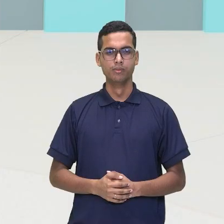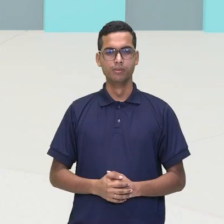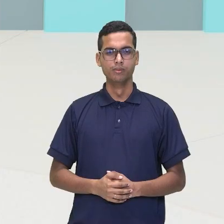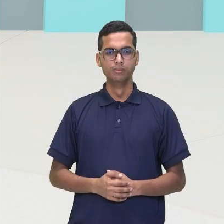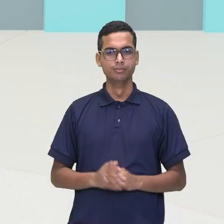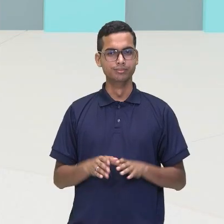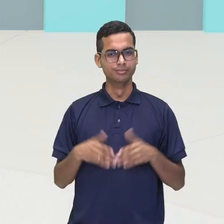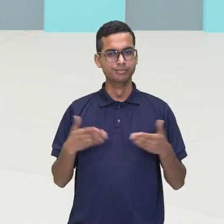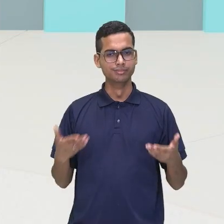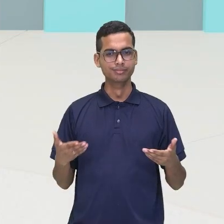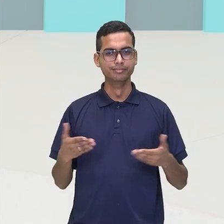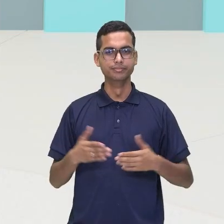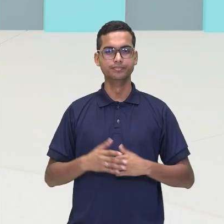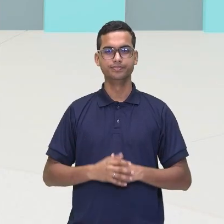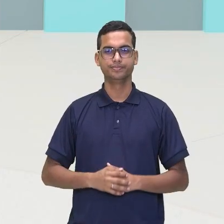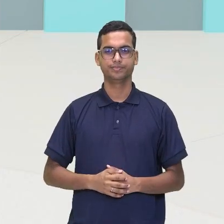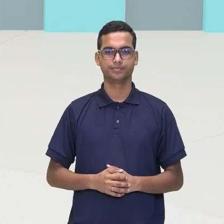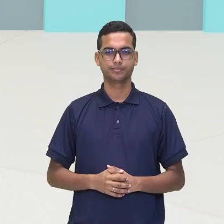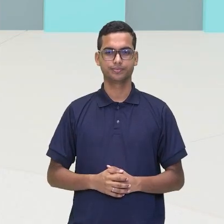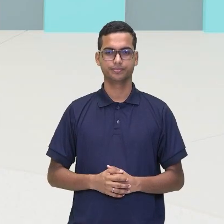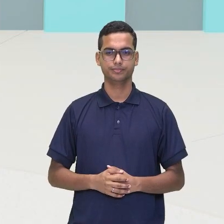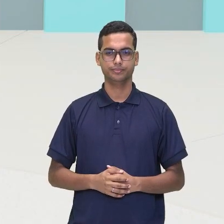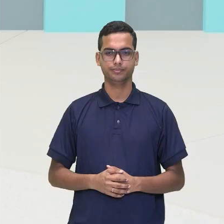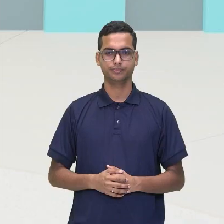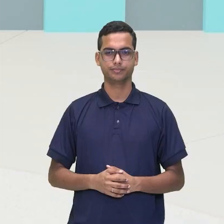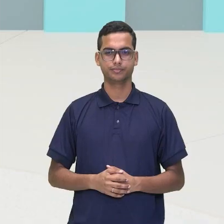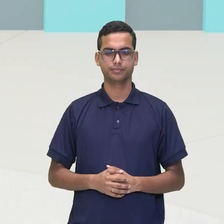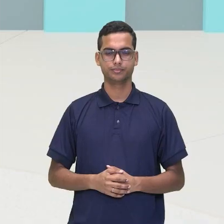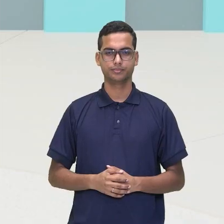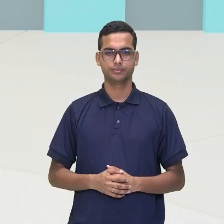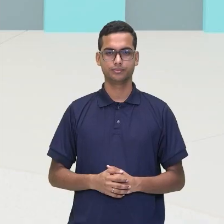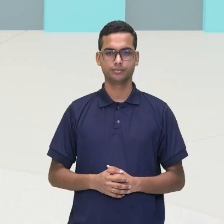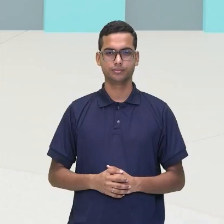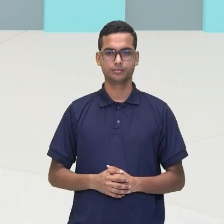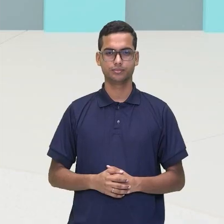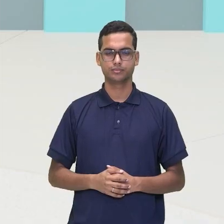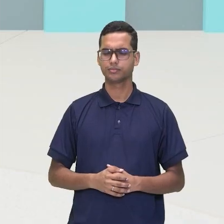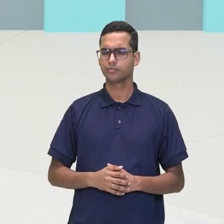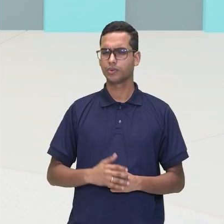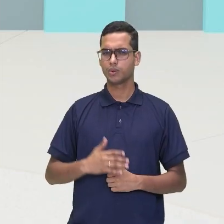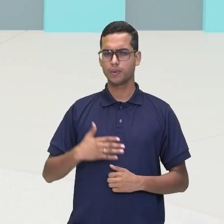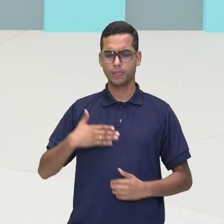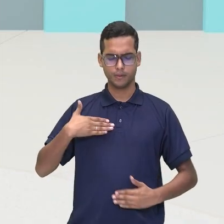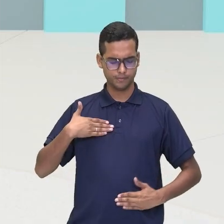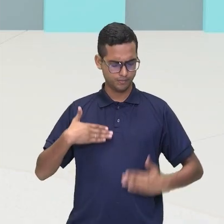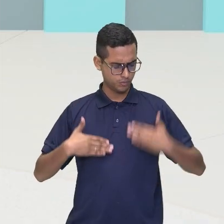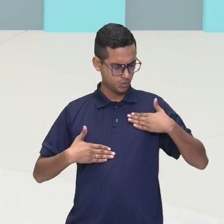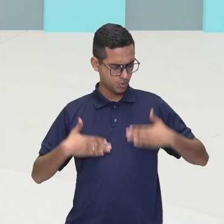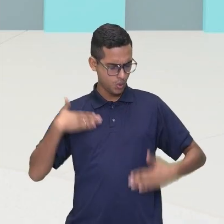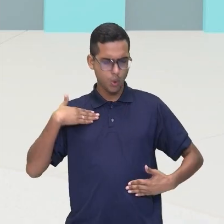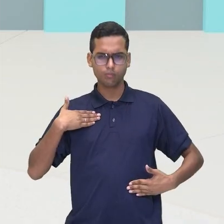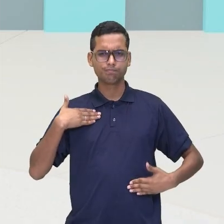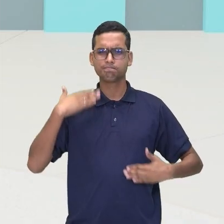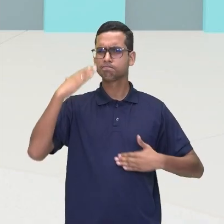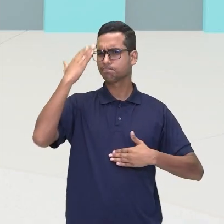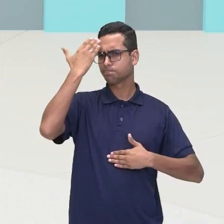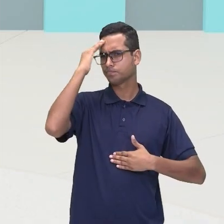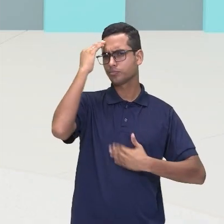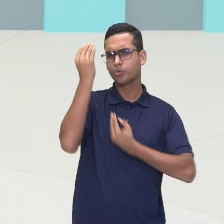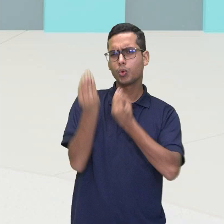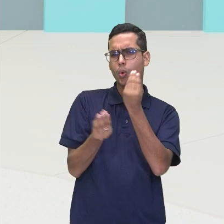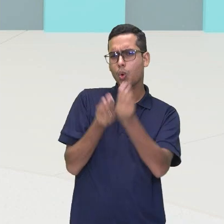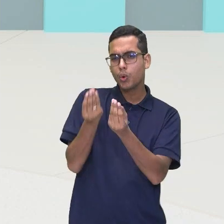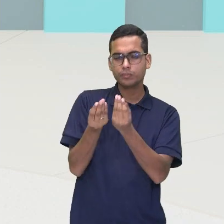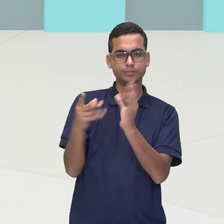Muito bem, então vamos começar entendendo esse corpo, aquele que nos ajuda a estar aqui